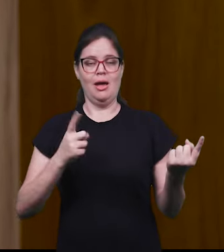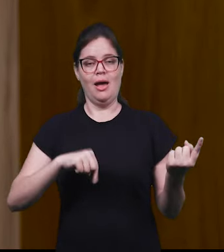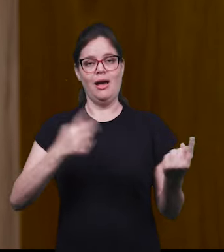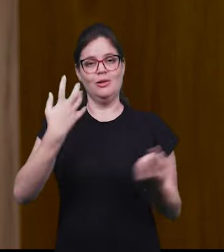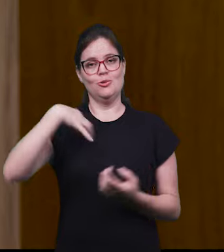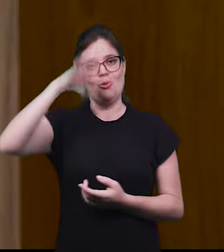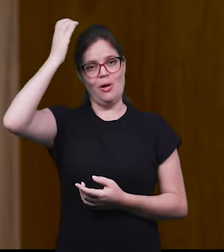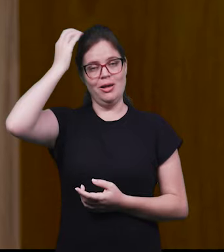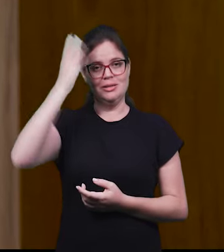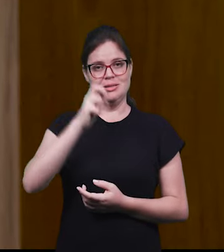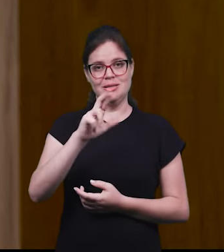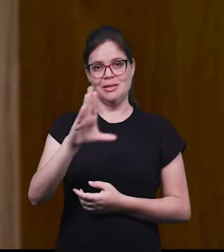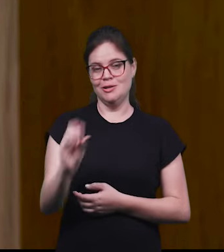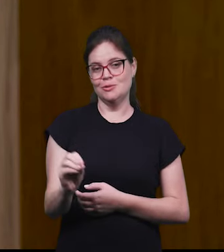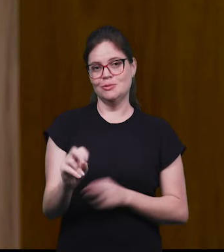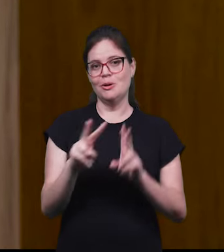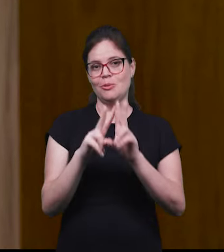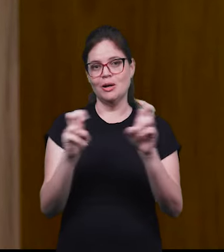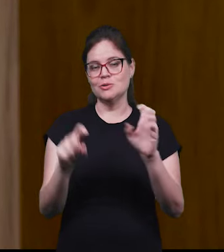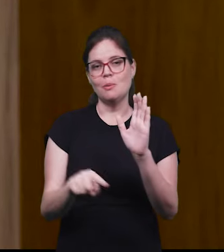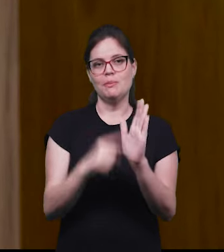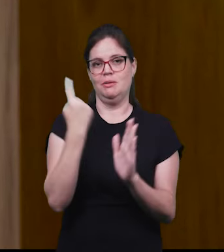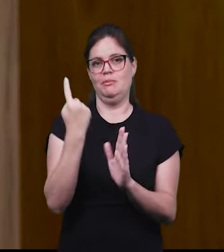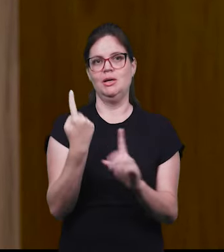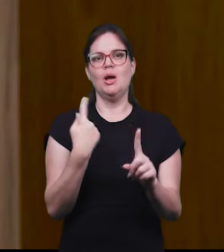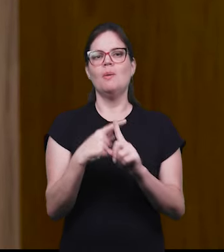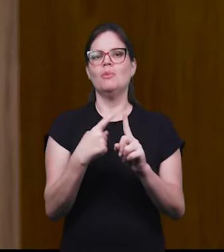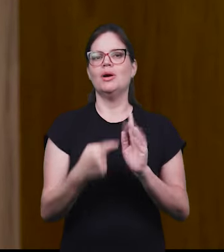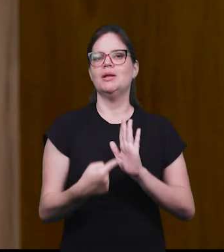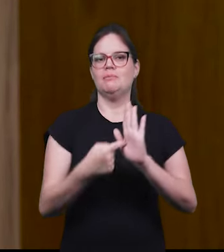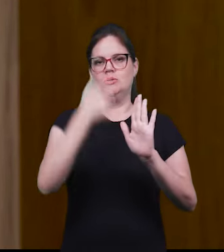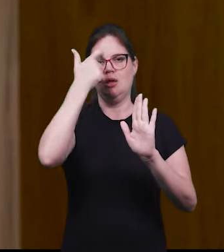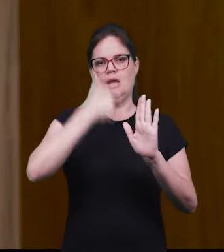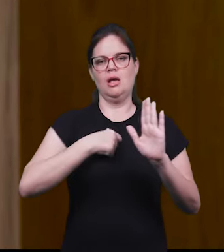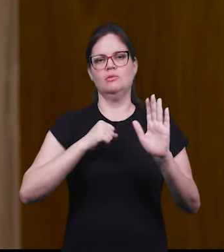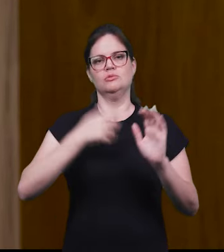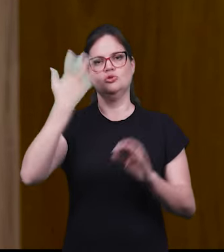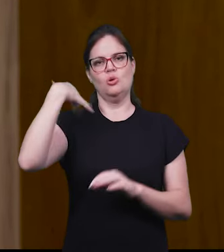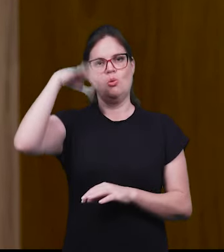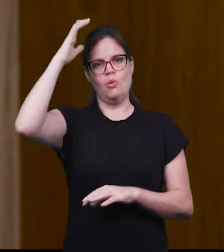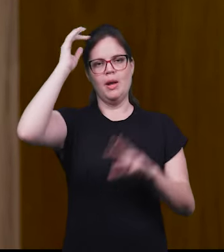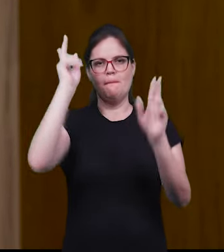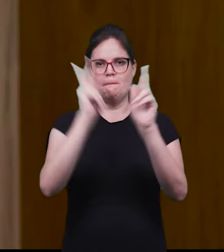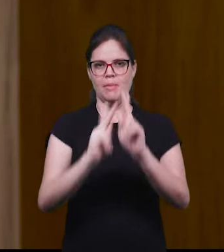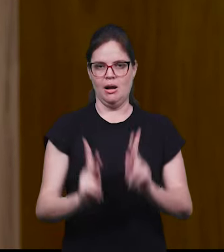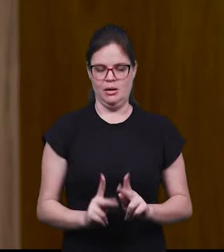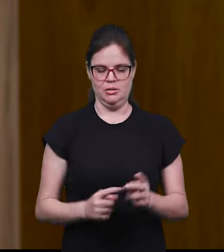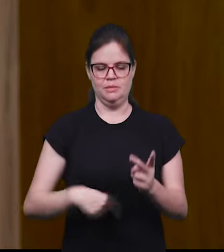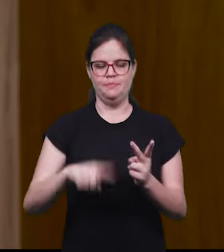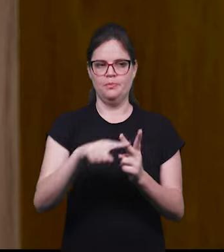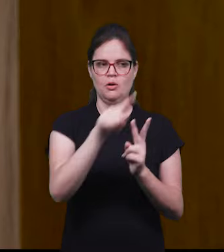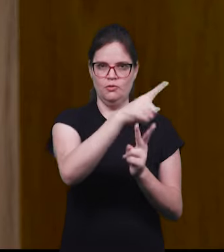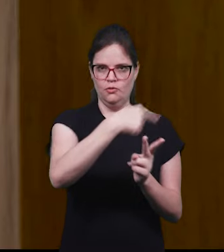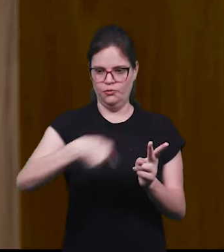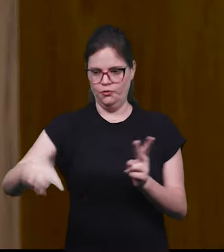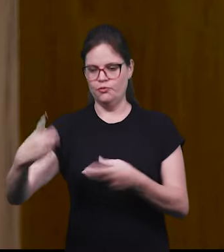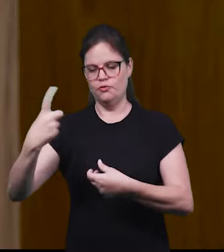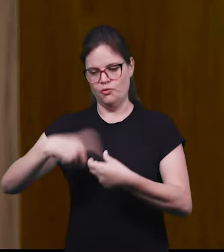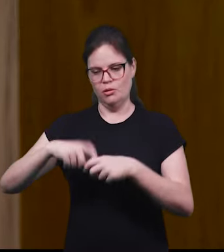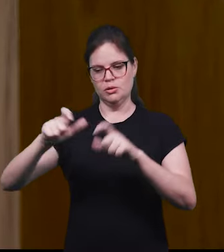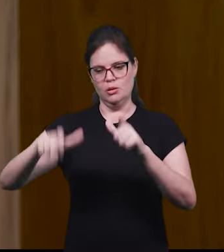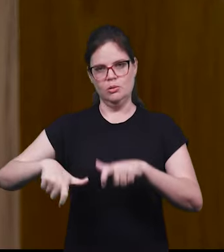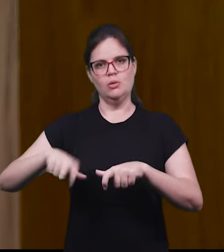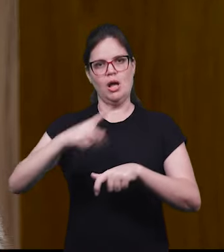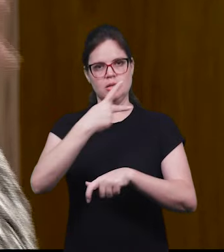ele diz, eu vou ser um rei de paz, eu autorizo que vocês voltem às suas